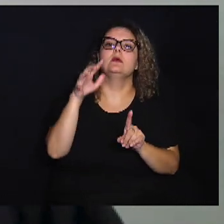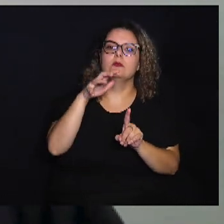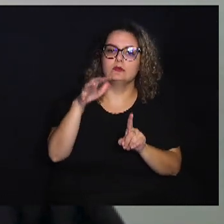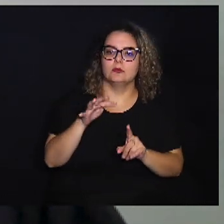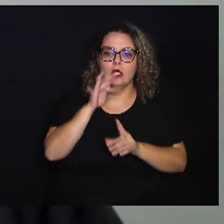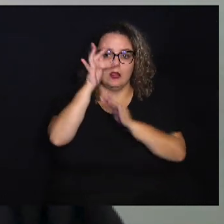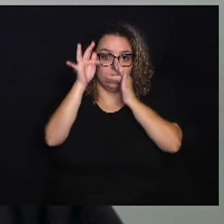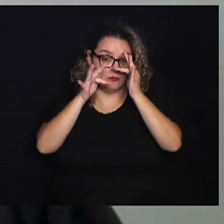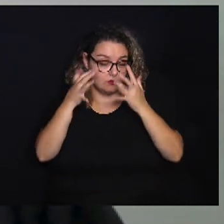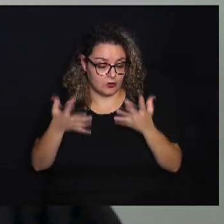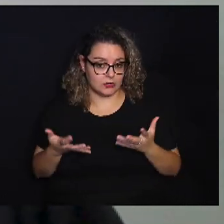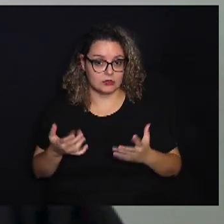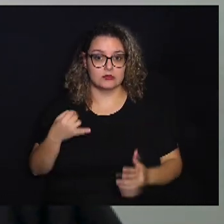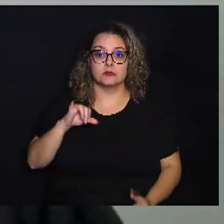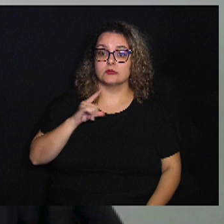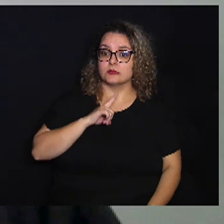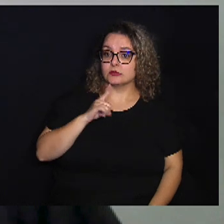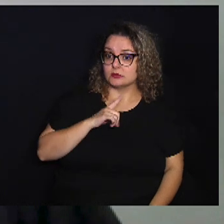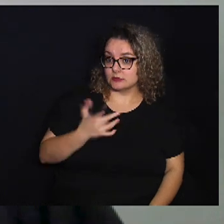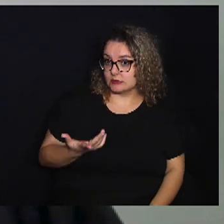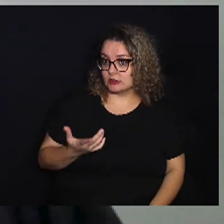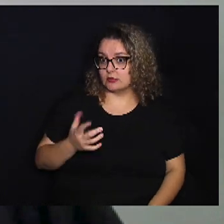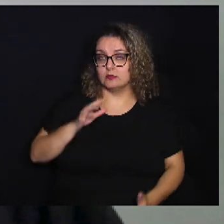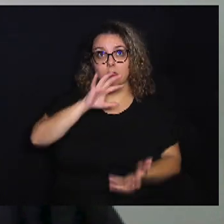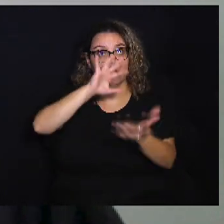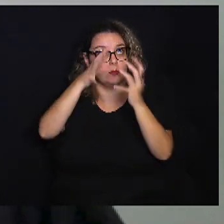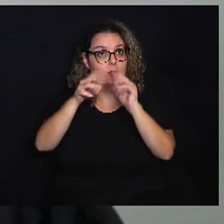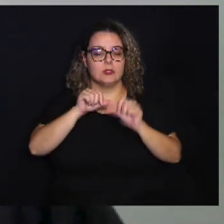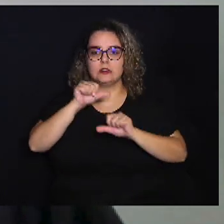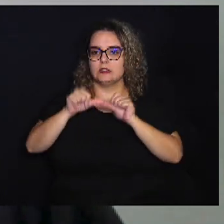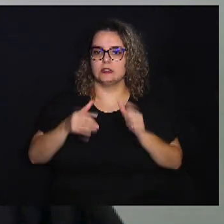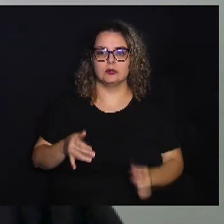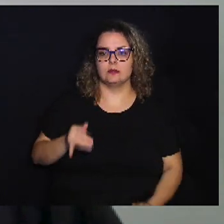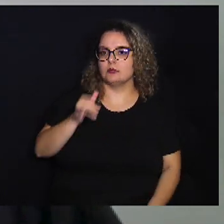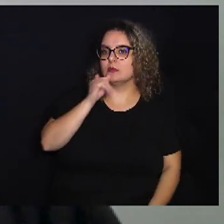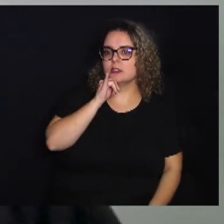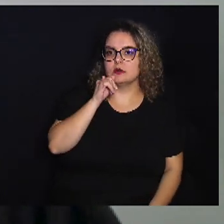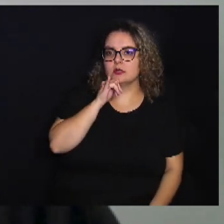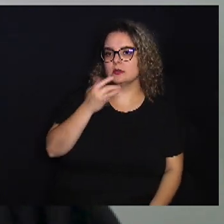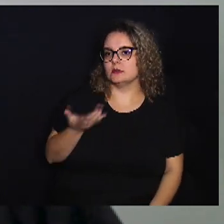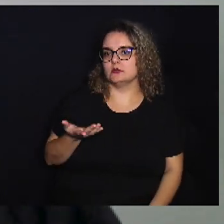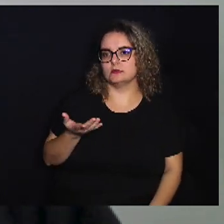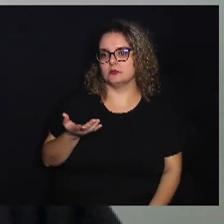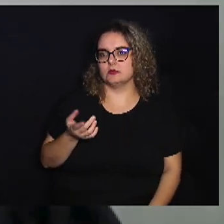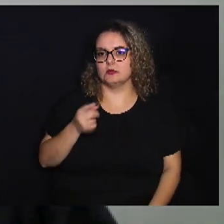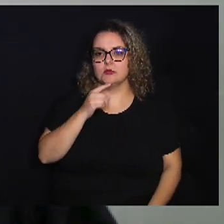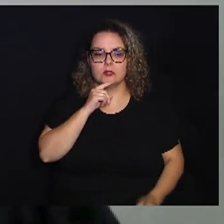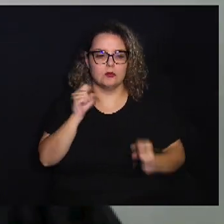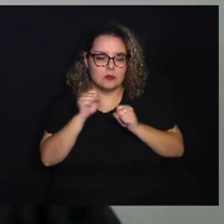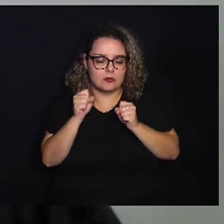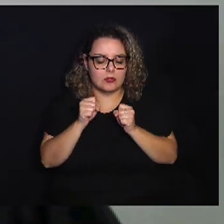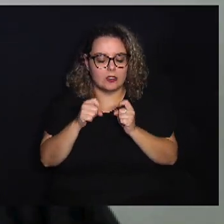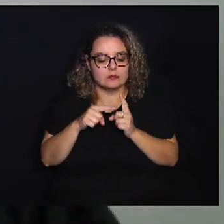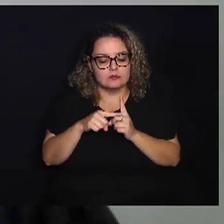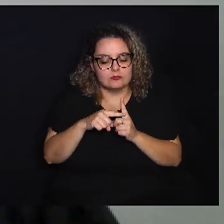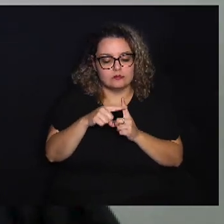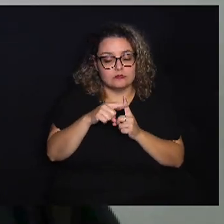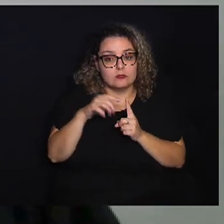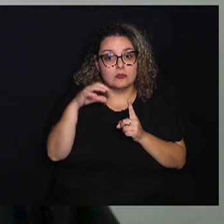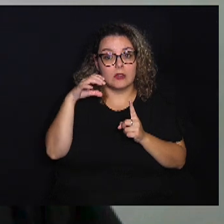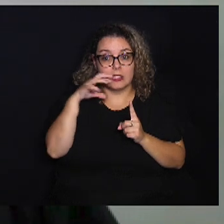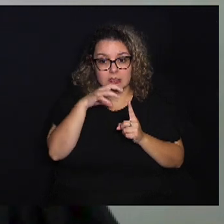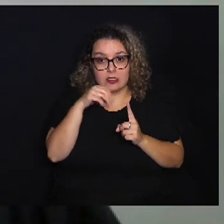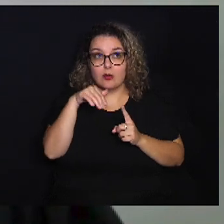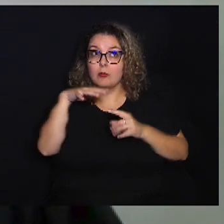floração. Então, se nós temos aí mudanças climáticas, como um inverno mais quente, um inverno mais